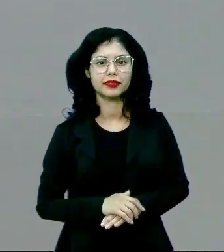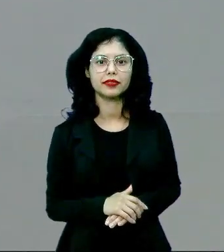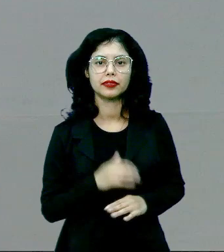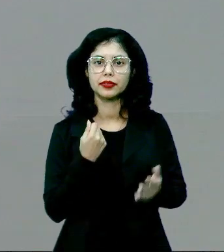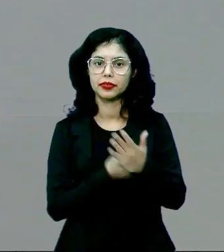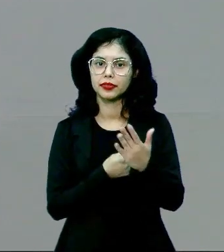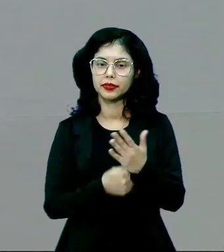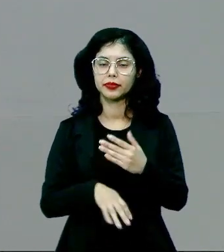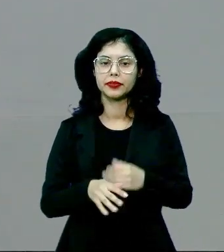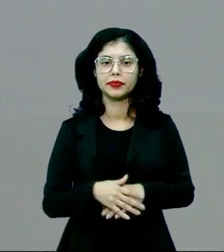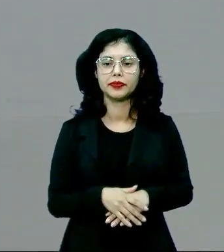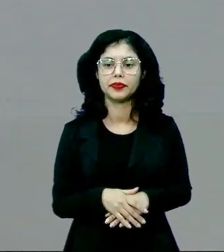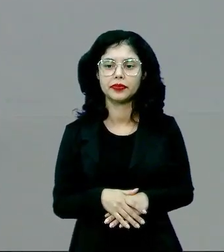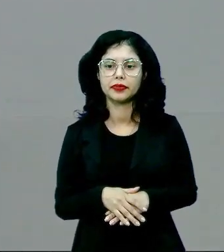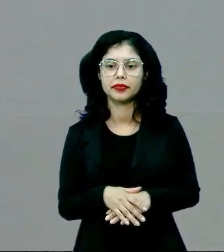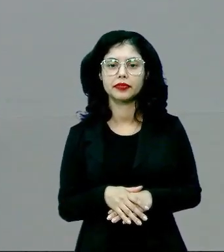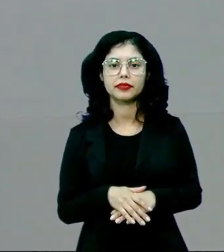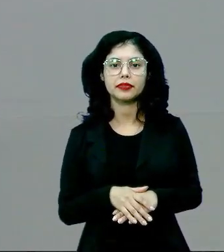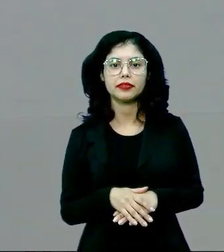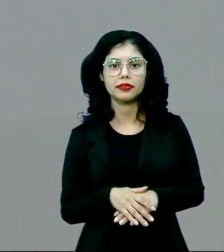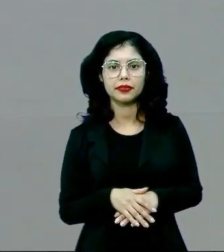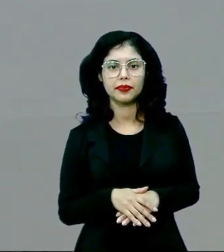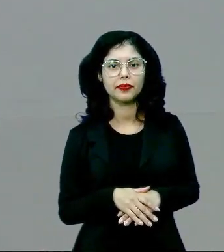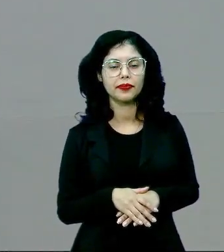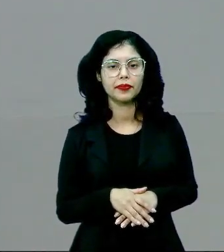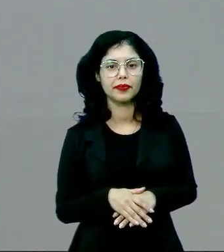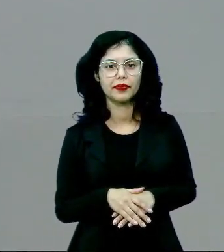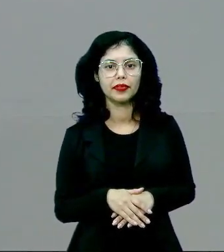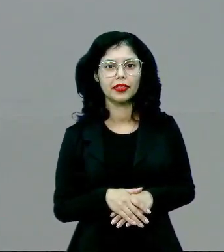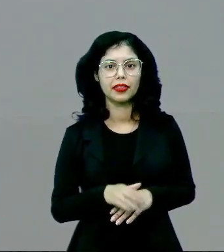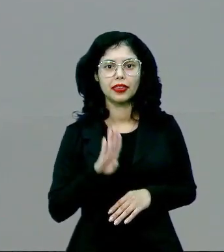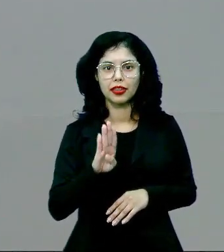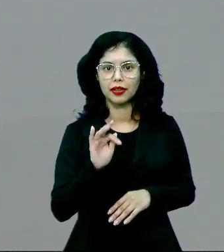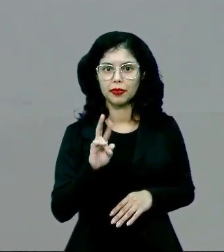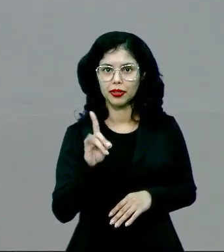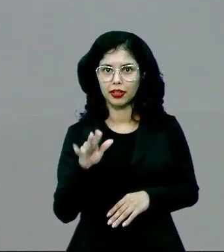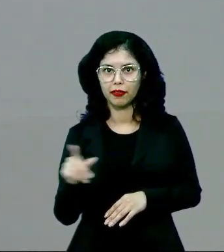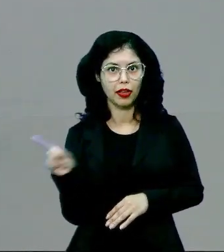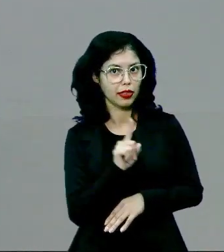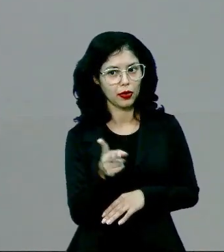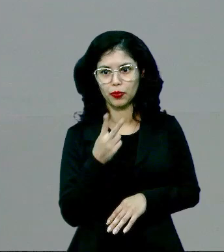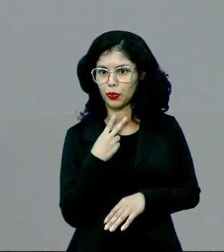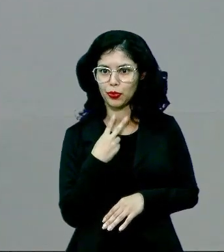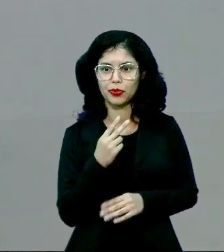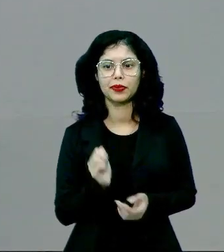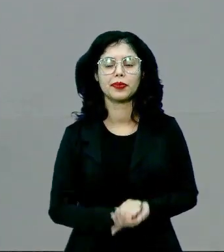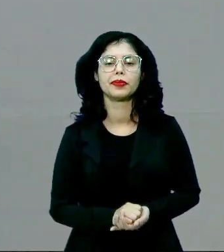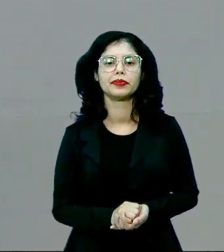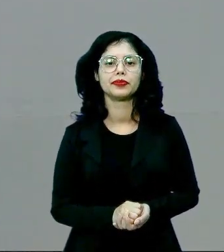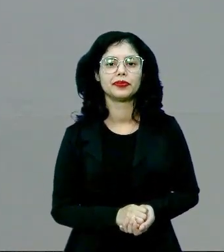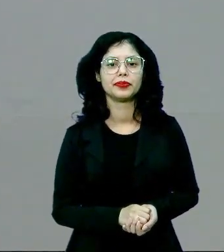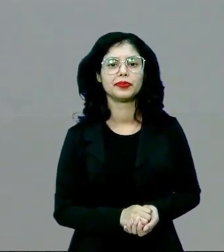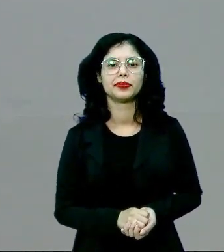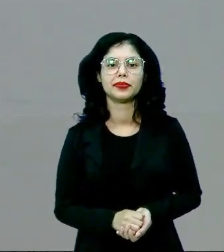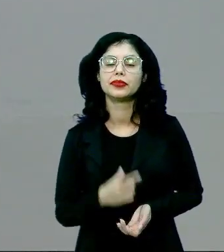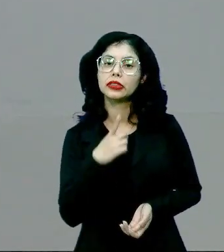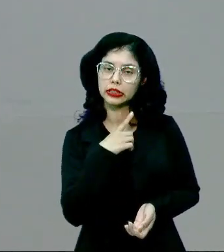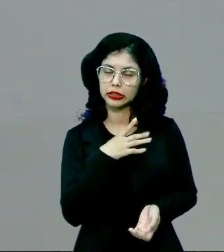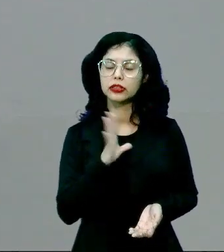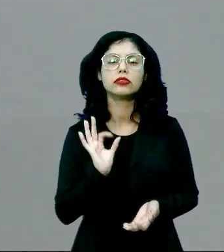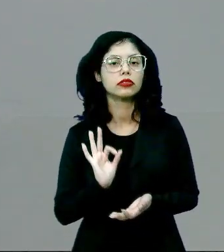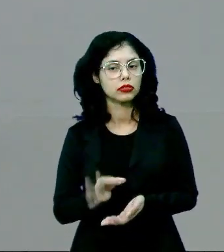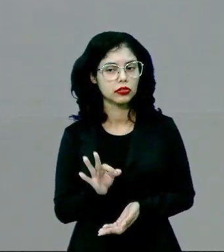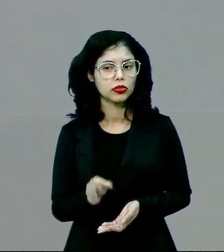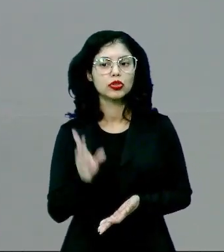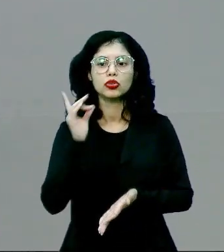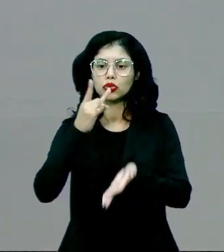um dos fatos cobrados na biografia e aí a sátira da questão né biografia Não autorizada porque geralmente e realmente tem essa questão